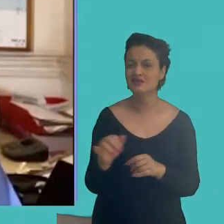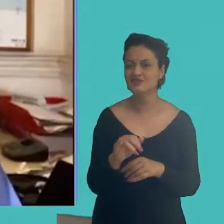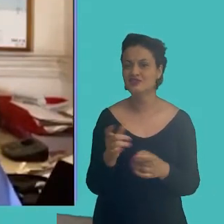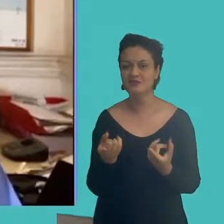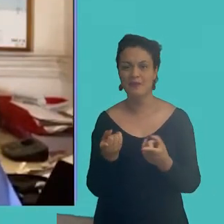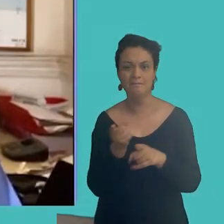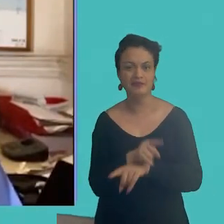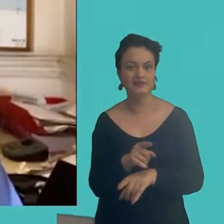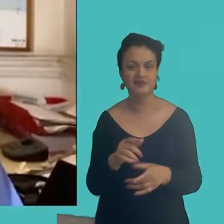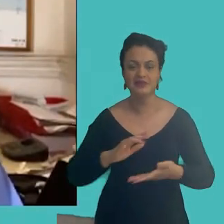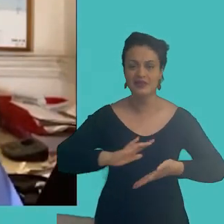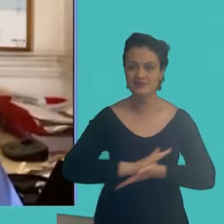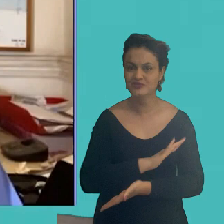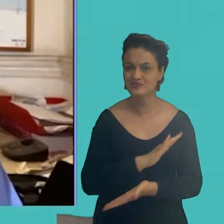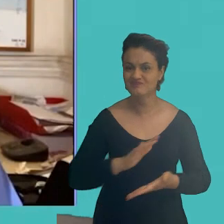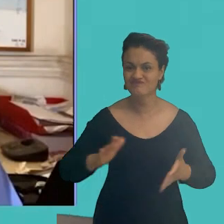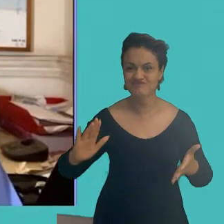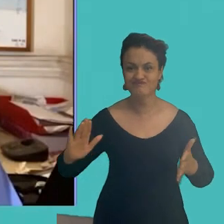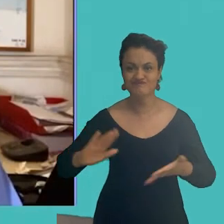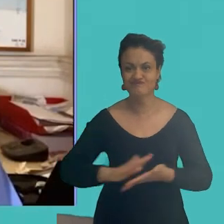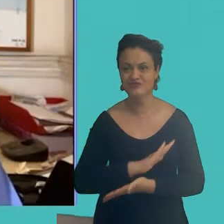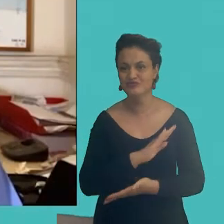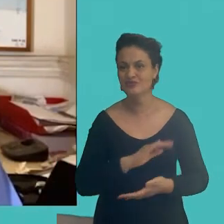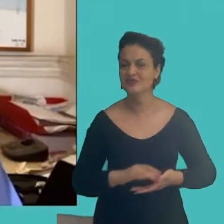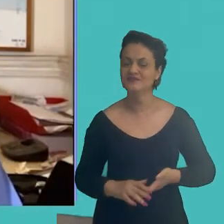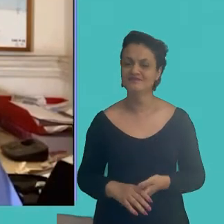tecido social. Nesse debate